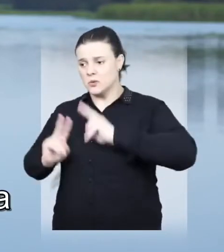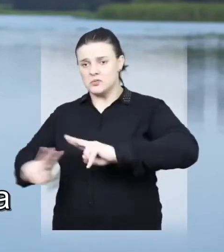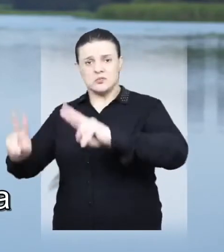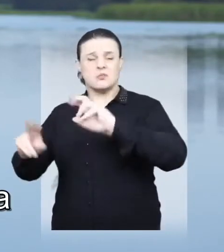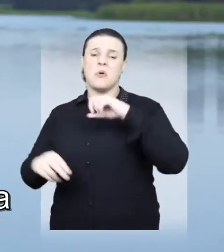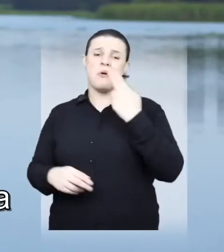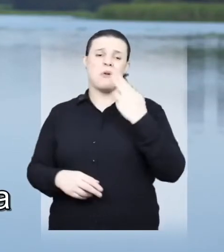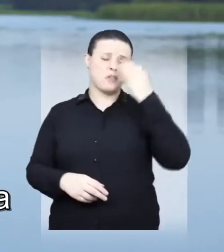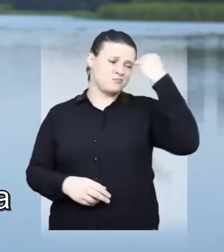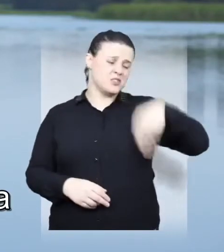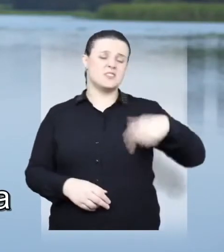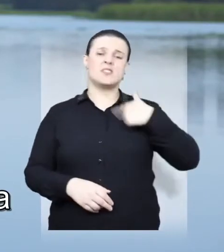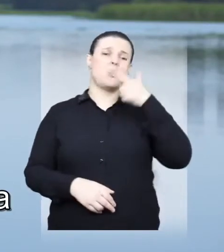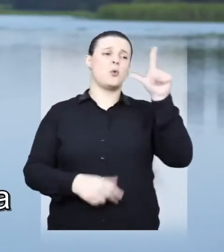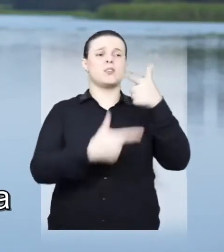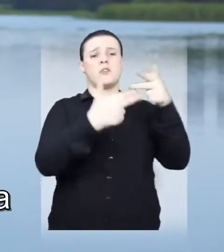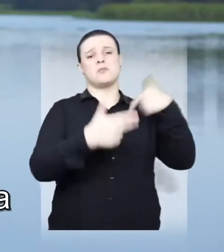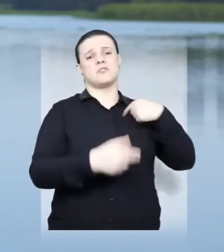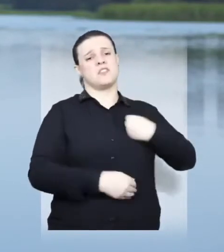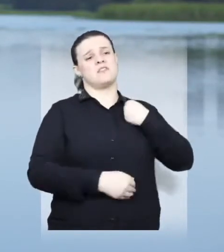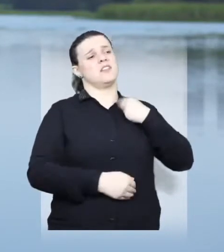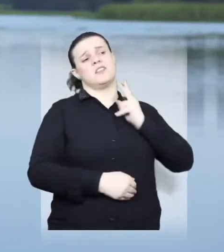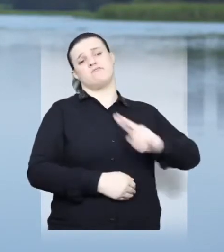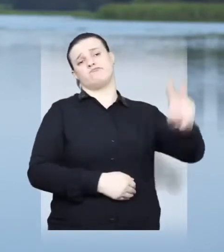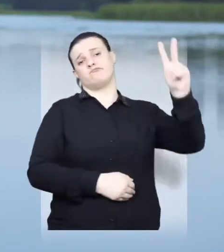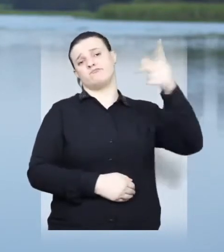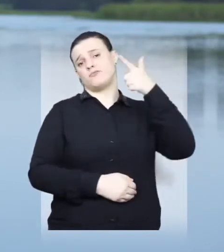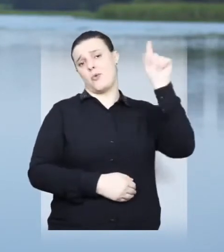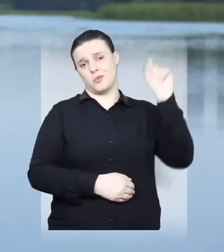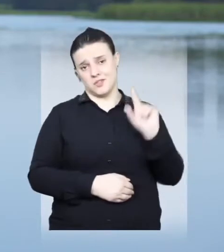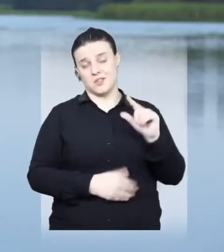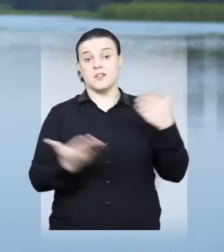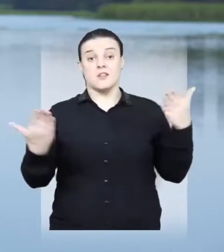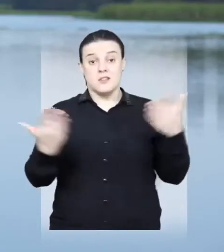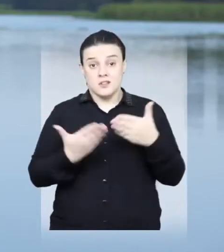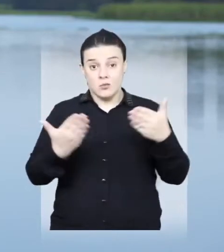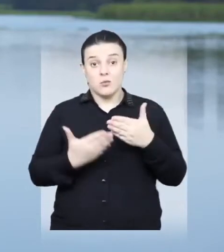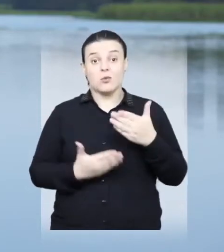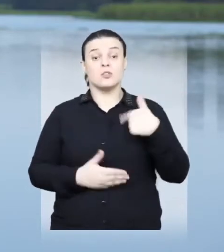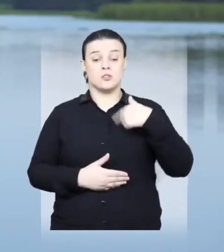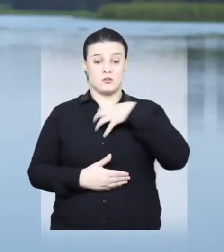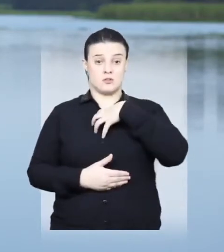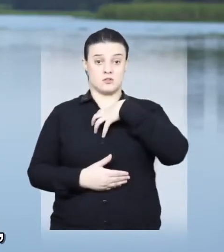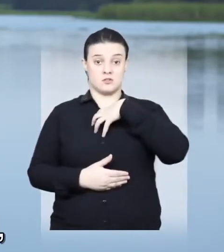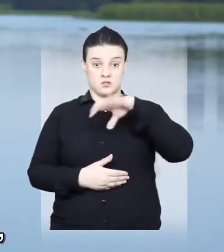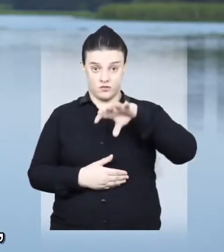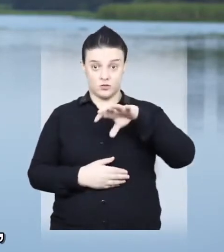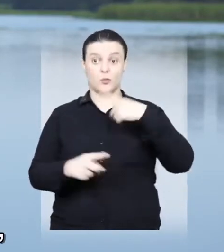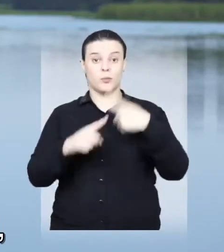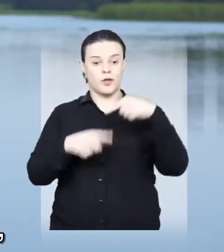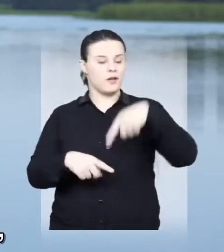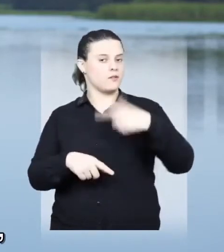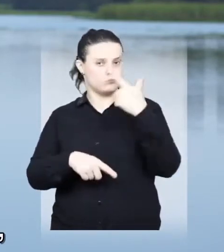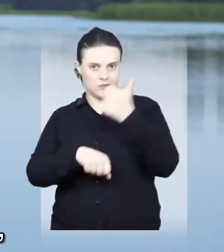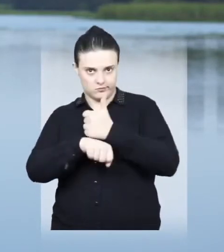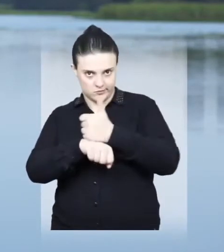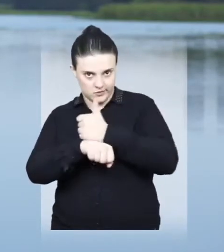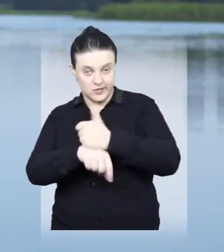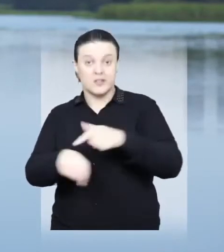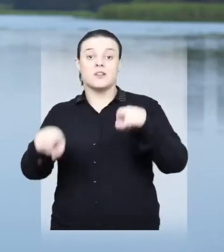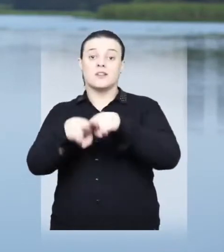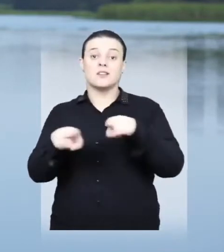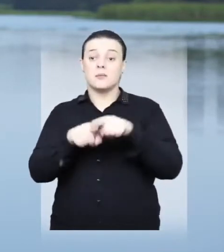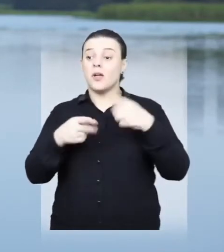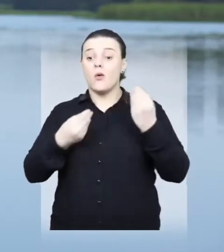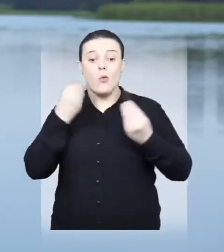simplesmente segue sua vida e vai fazer outra coisa. Então, hoje, minimamente, eu estou saindo de Salvador, não só por não ter o profissional, mas por